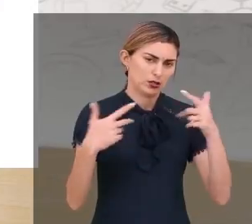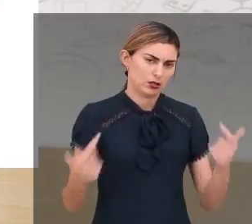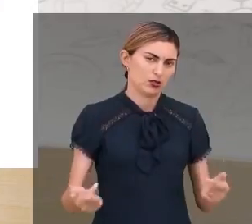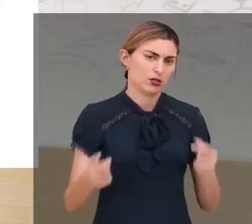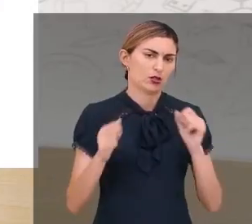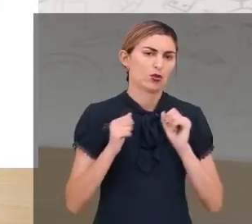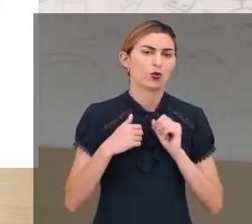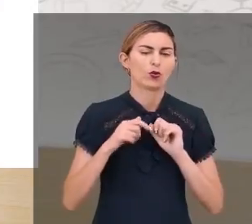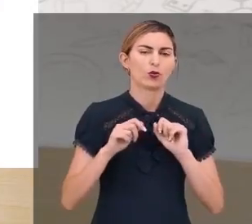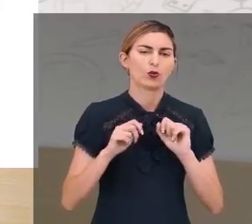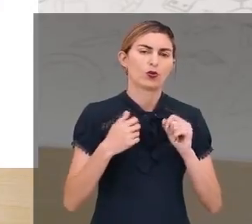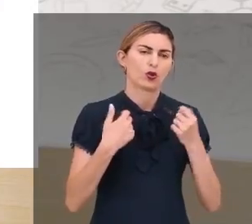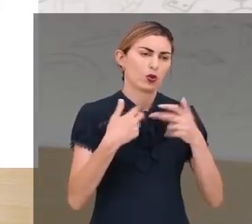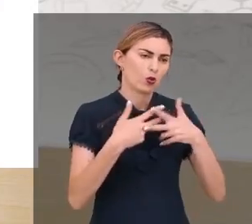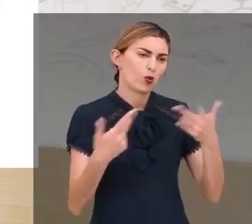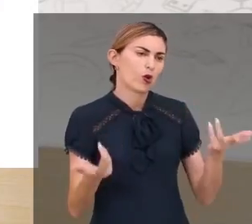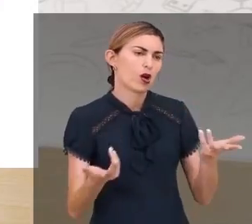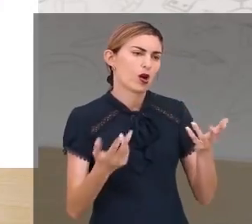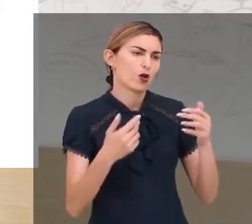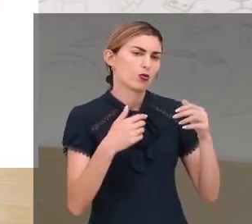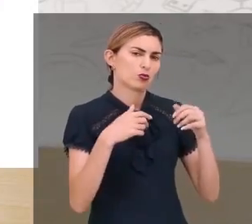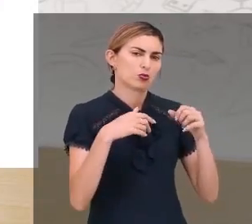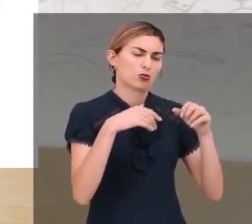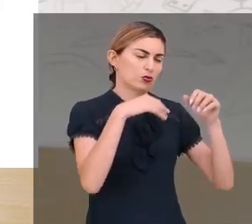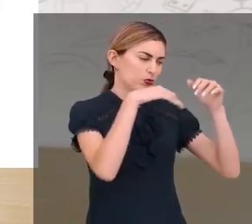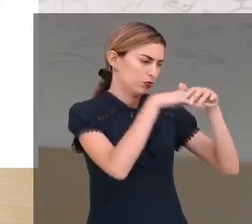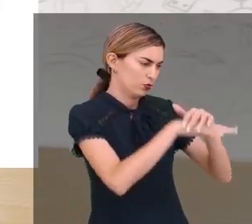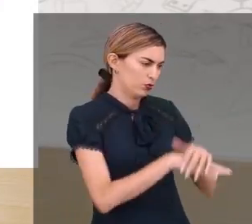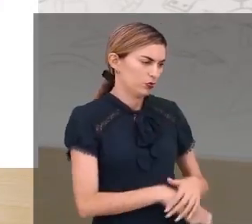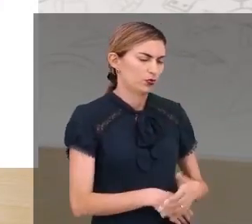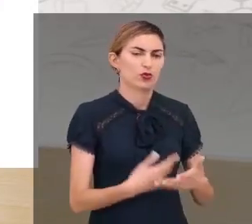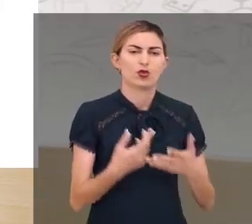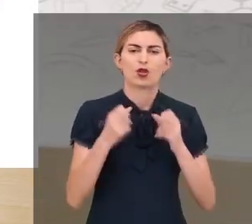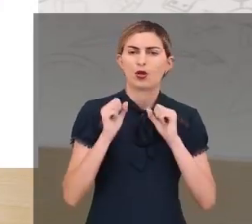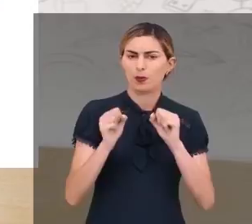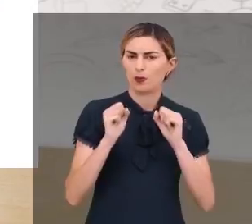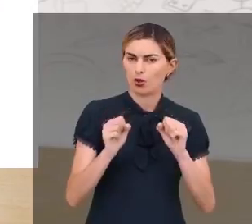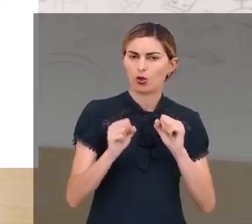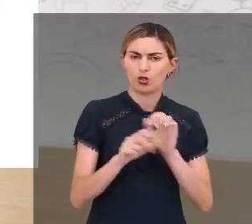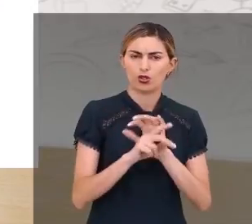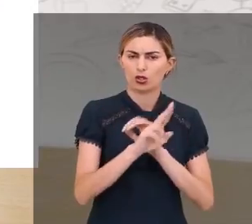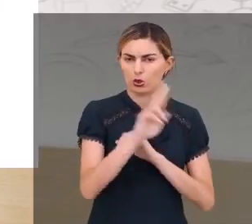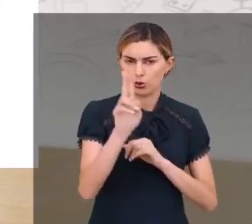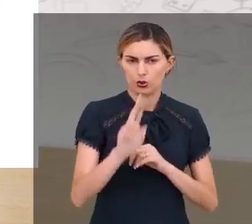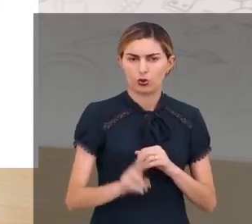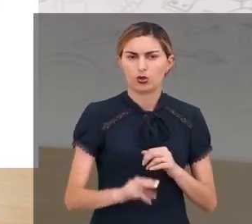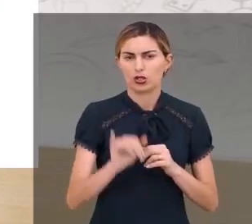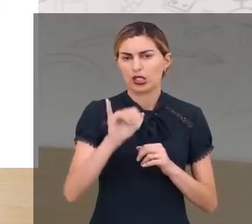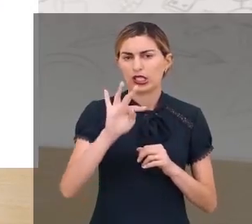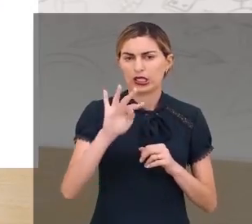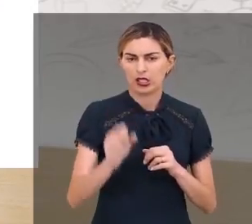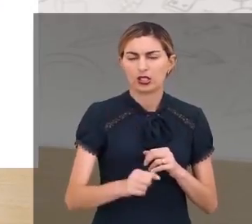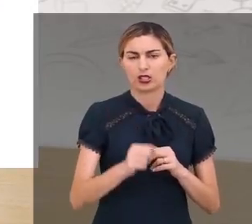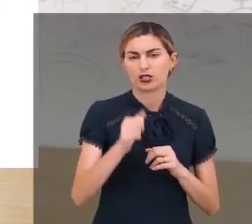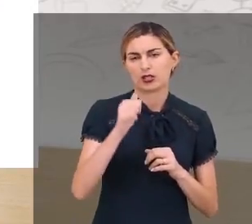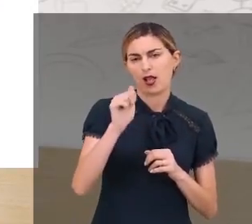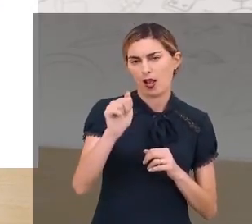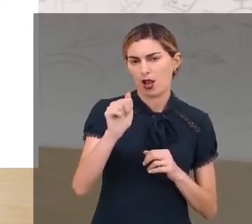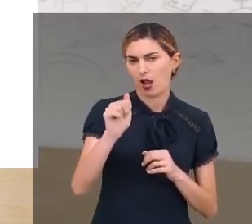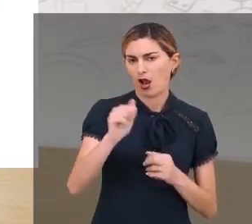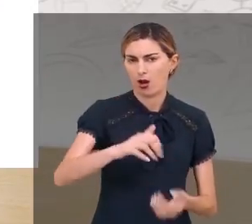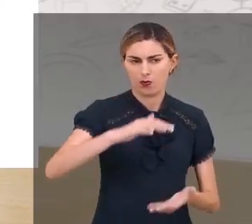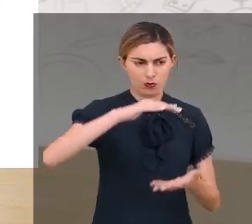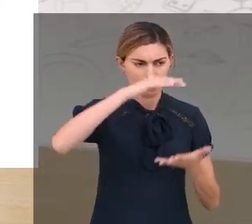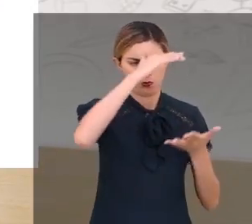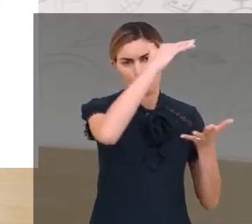dos materiais correspondente à base da pirâmide pode ser atribuído como sendo os itens de curva